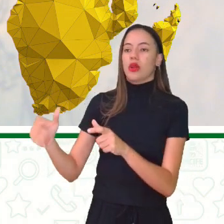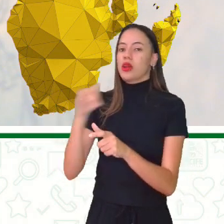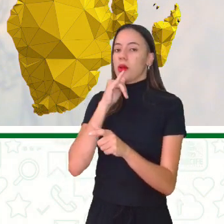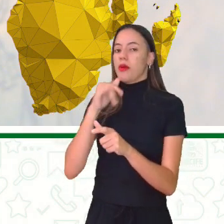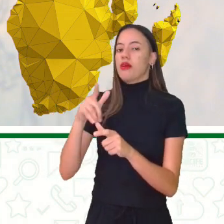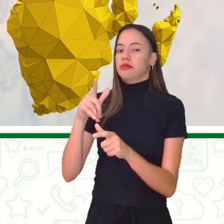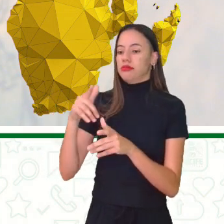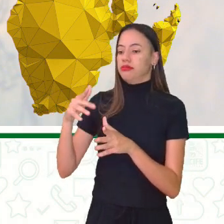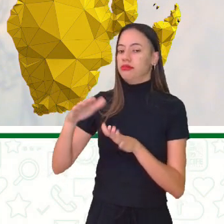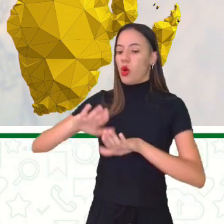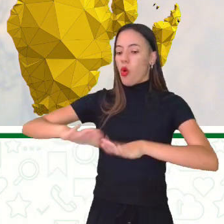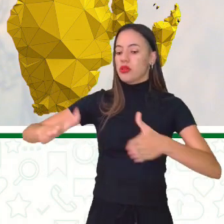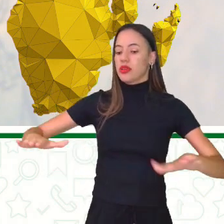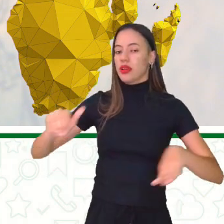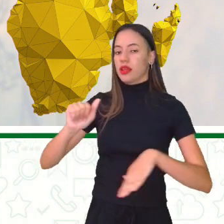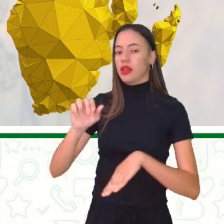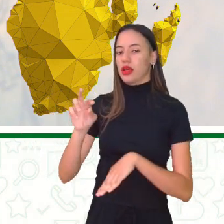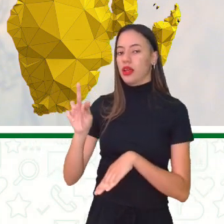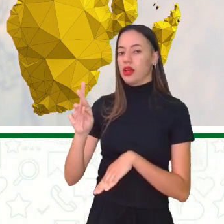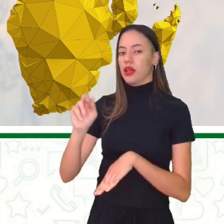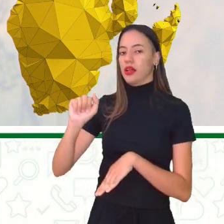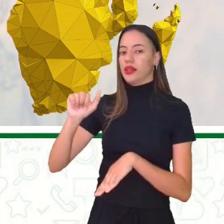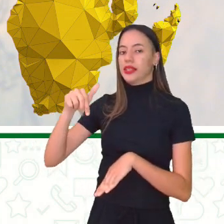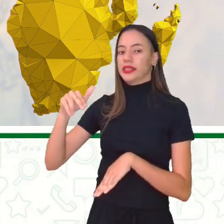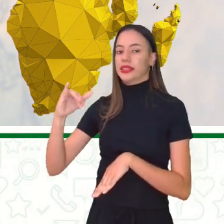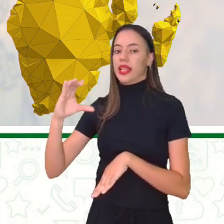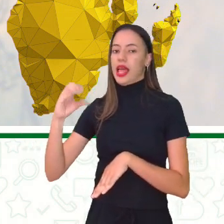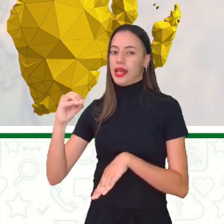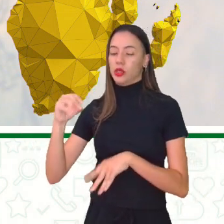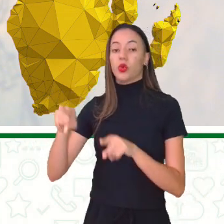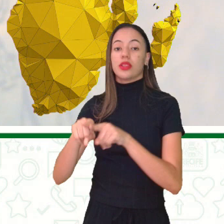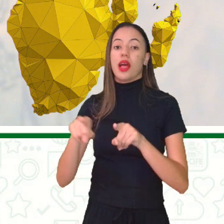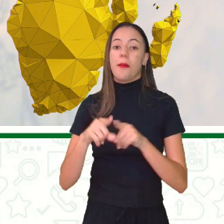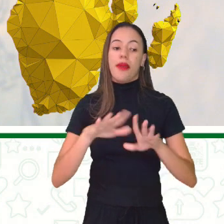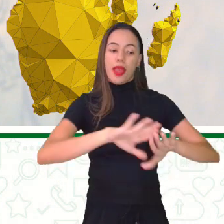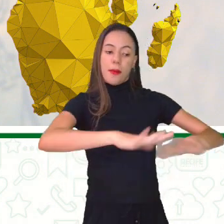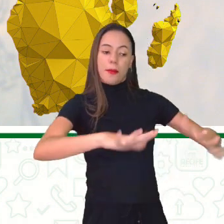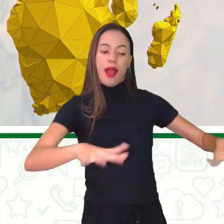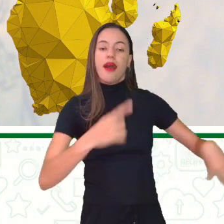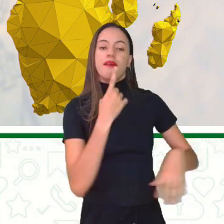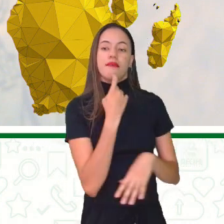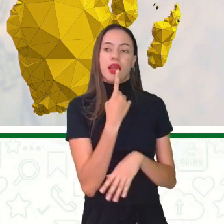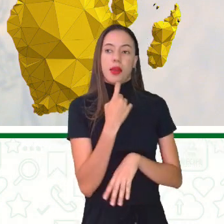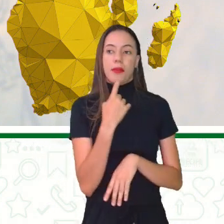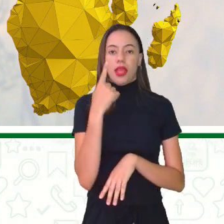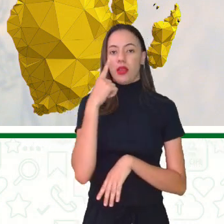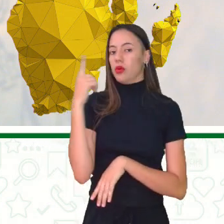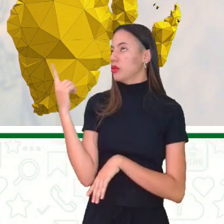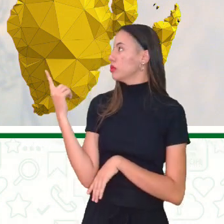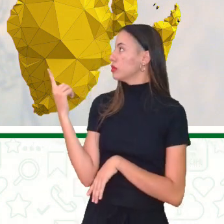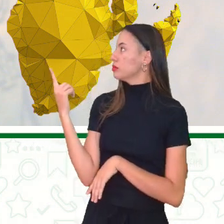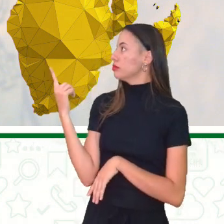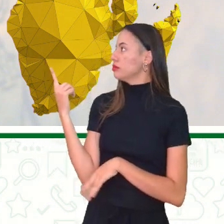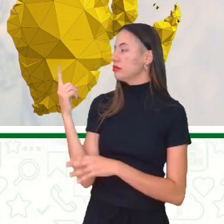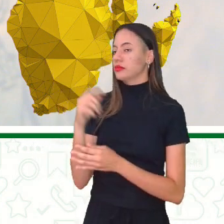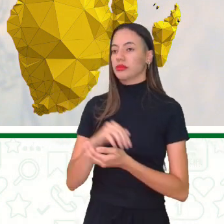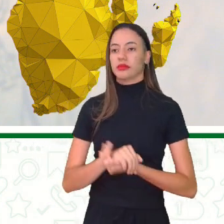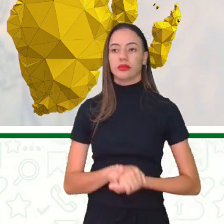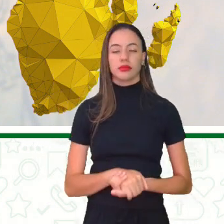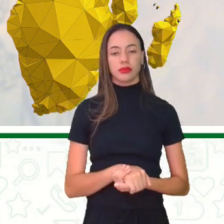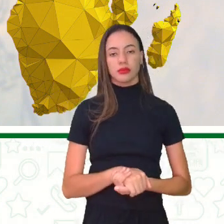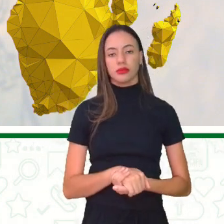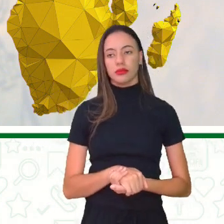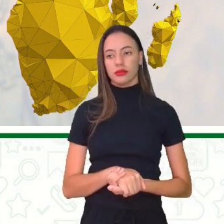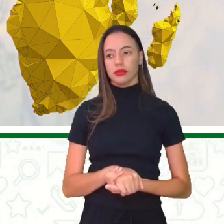Oceano Atlântico, que é essa região aqui, até a região do Mar Vermelho, que está mais ou menos nessa região para cá,